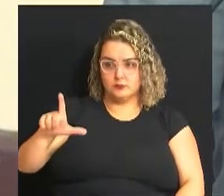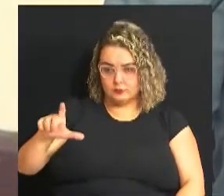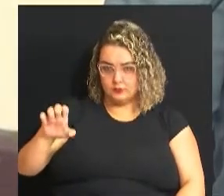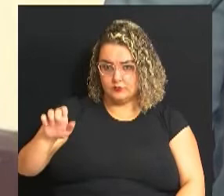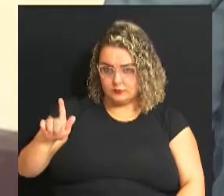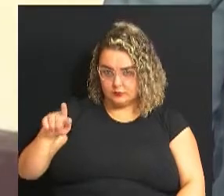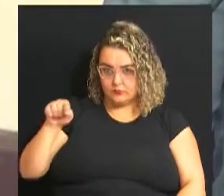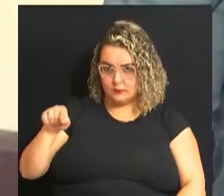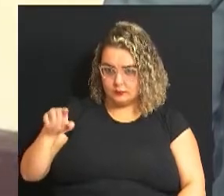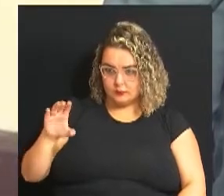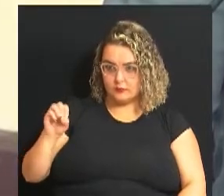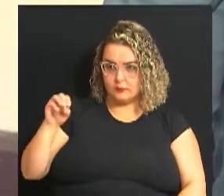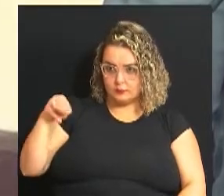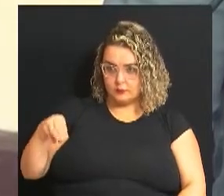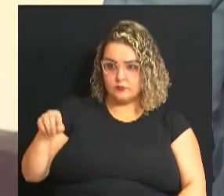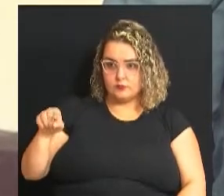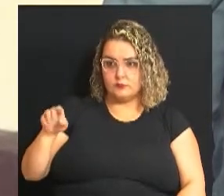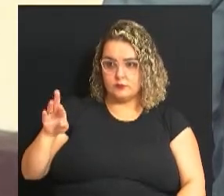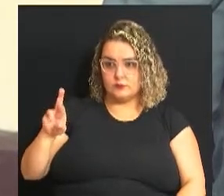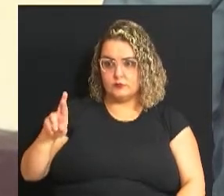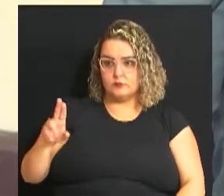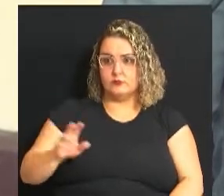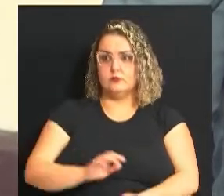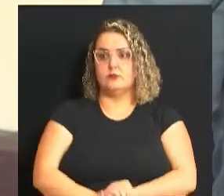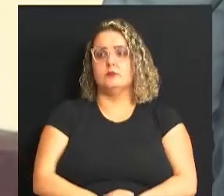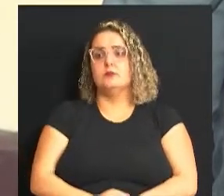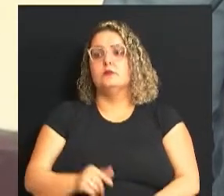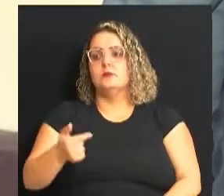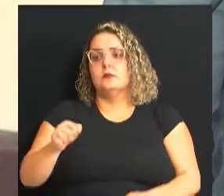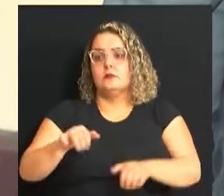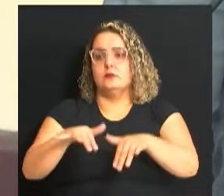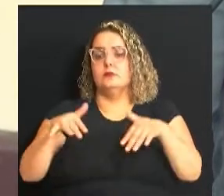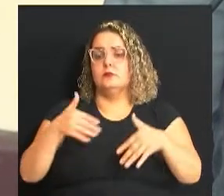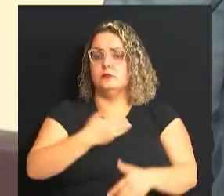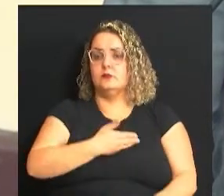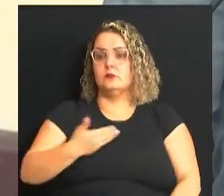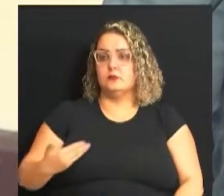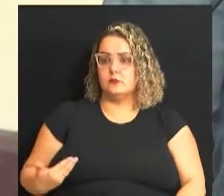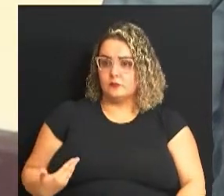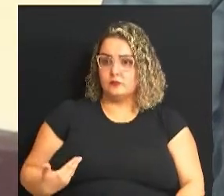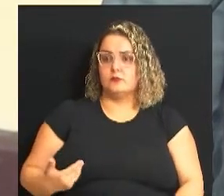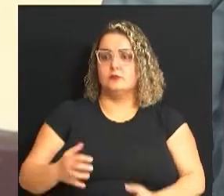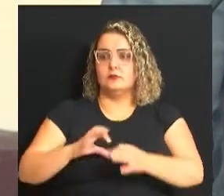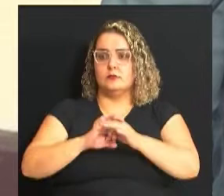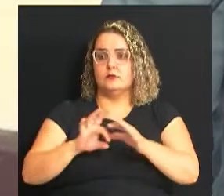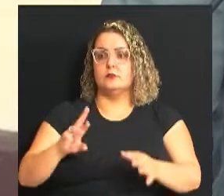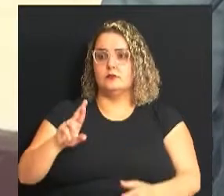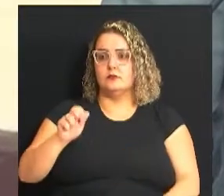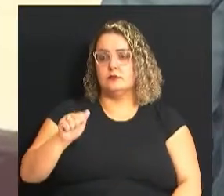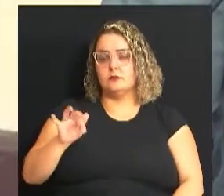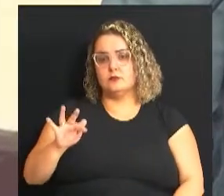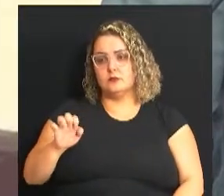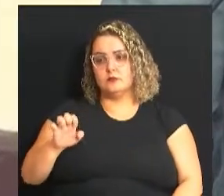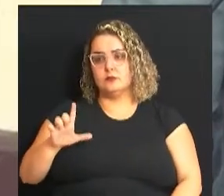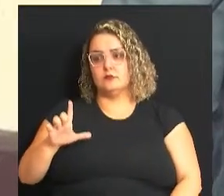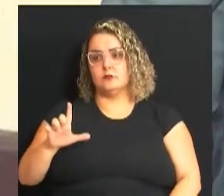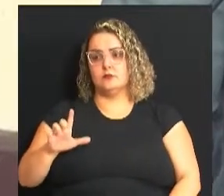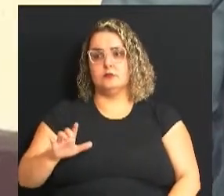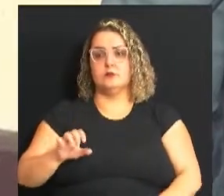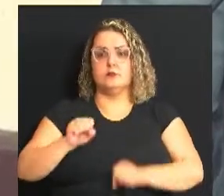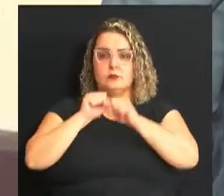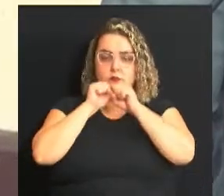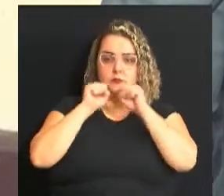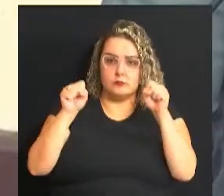www.campinas.sp.leg.br. Então, dando continuidade na audiência pública, eu gostaria de passar a palavra ao Rafael Otaviano, assessor da Secretaria Municipal